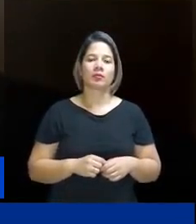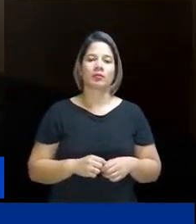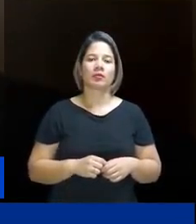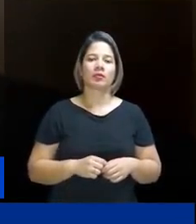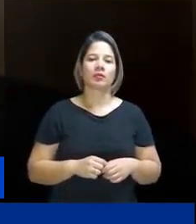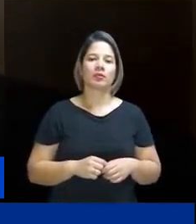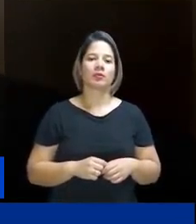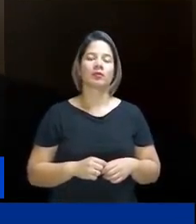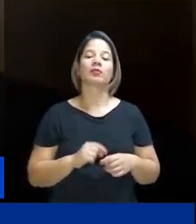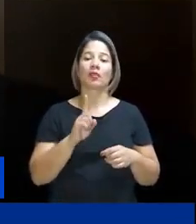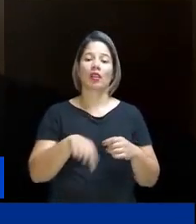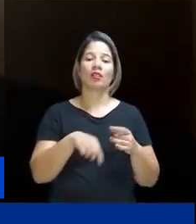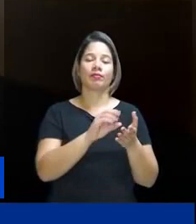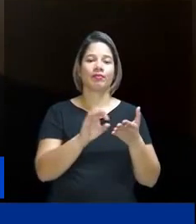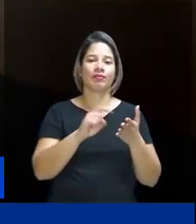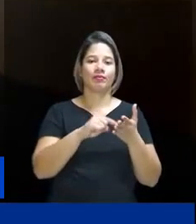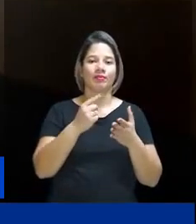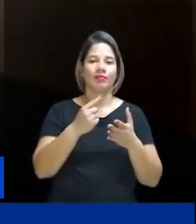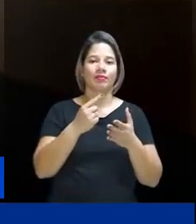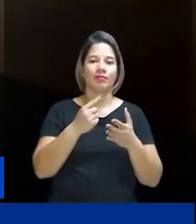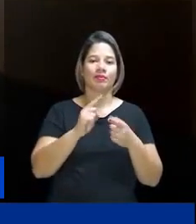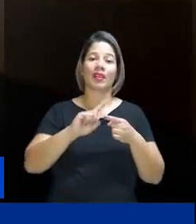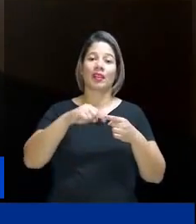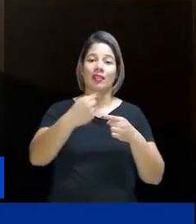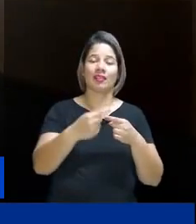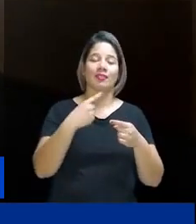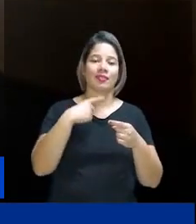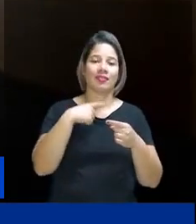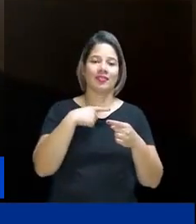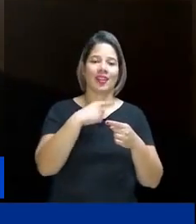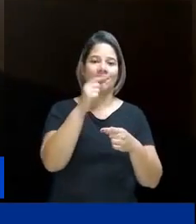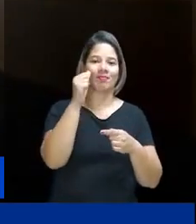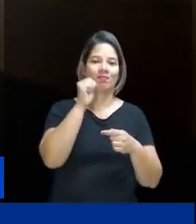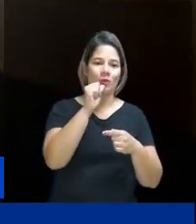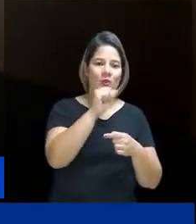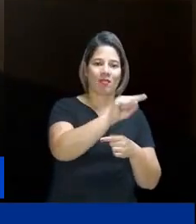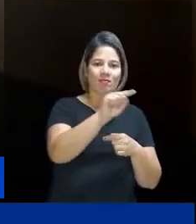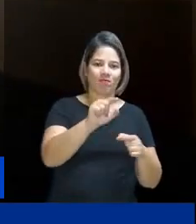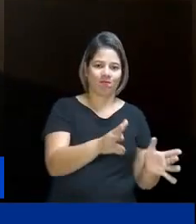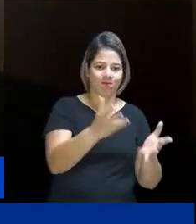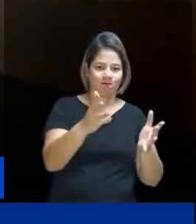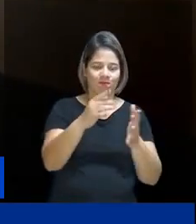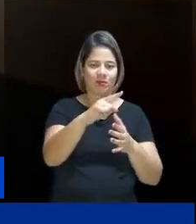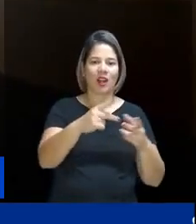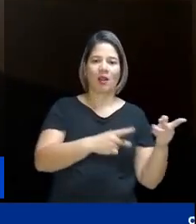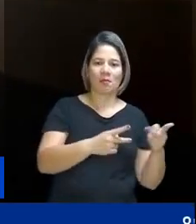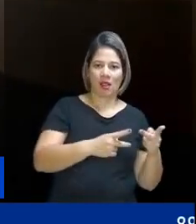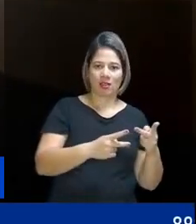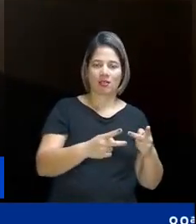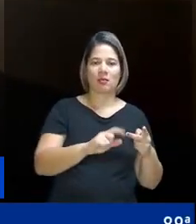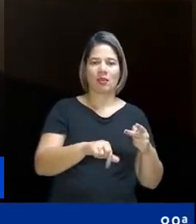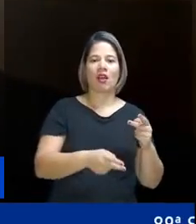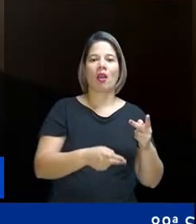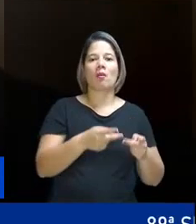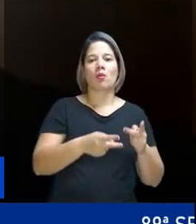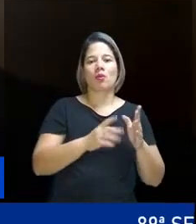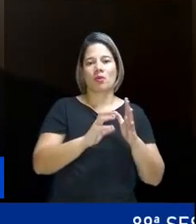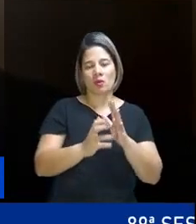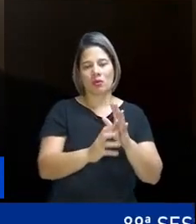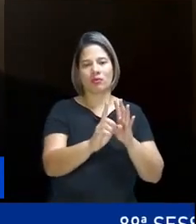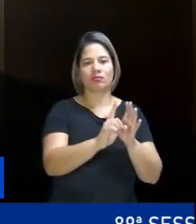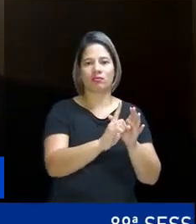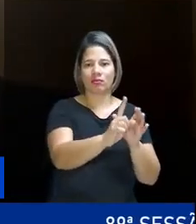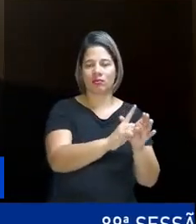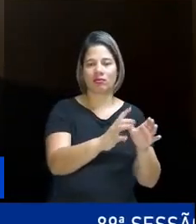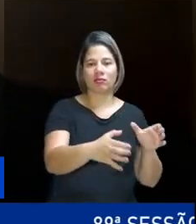participação feminina na política no ano subsequente, sem prejuízo dos valores para iguais fins que forem devidos